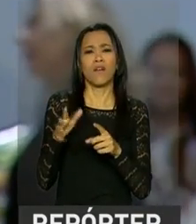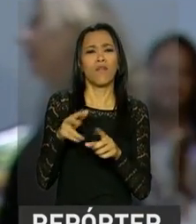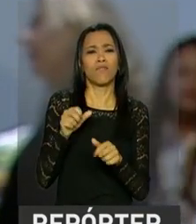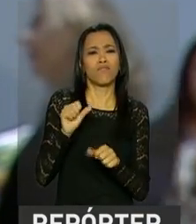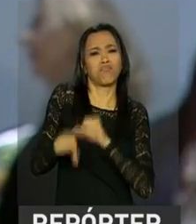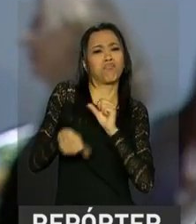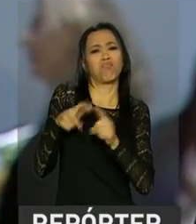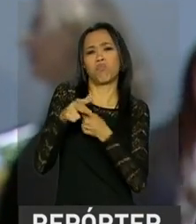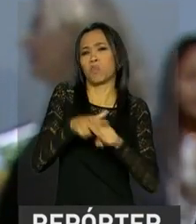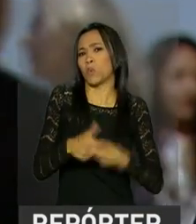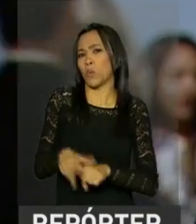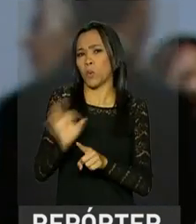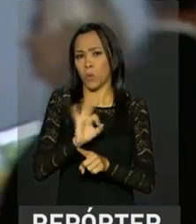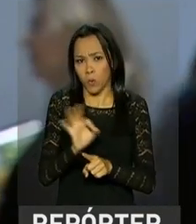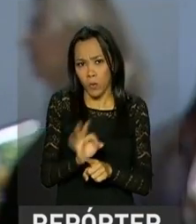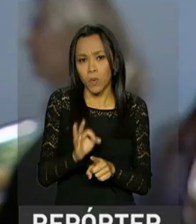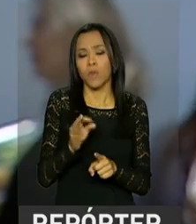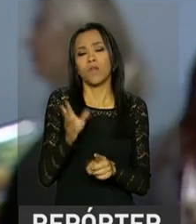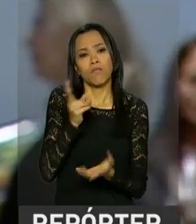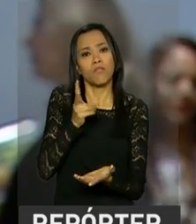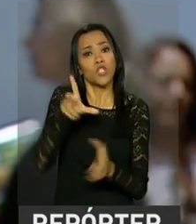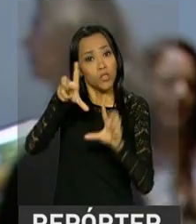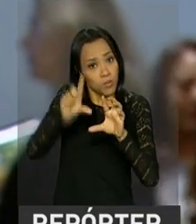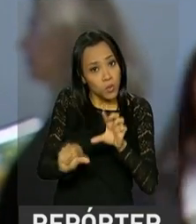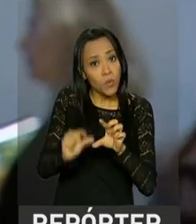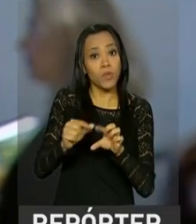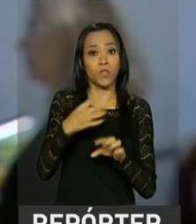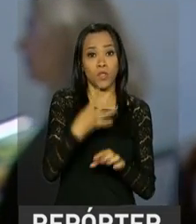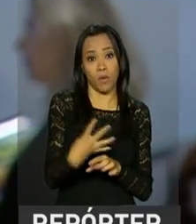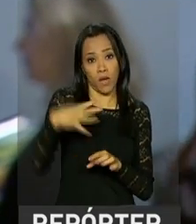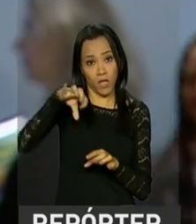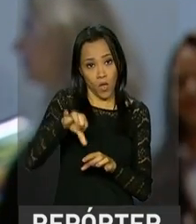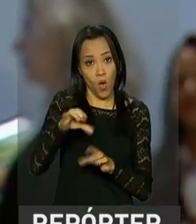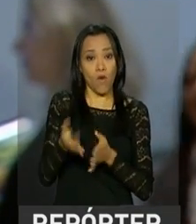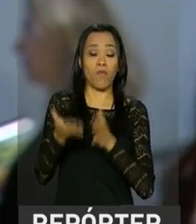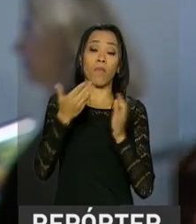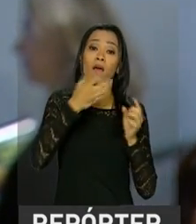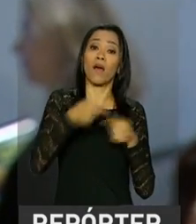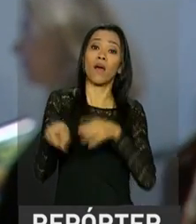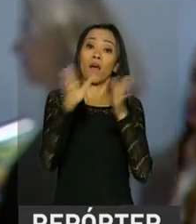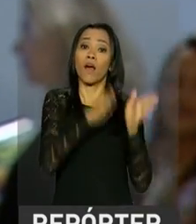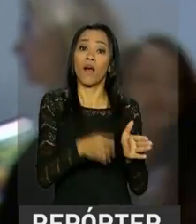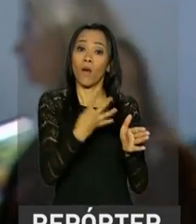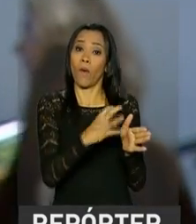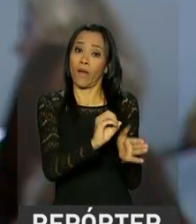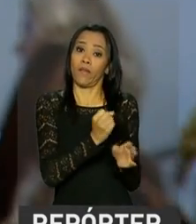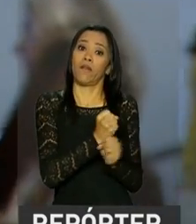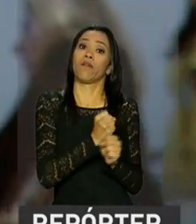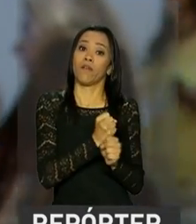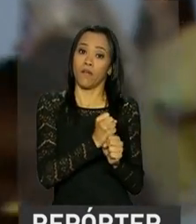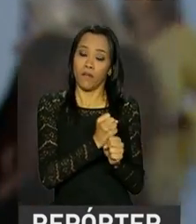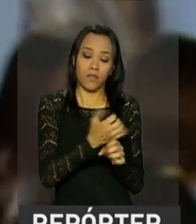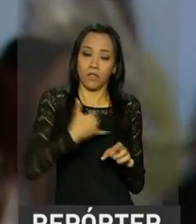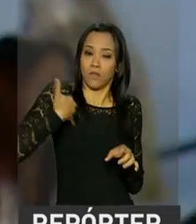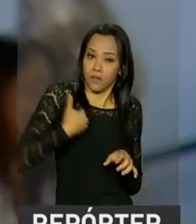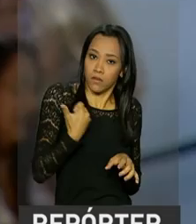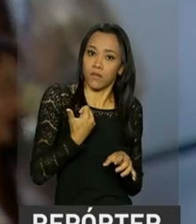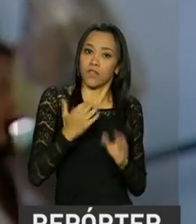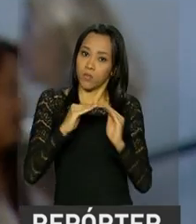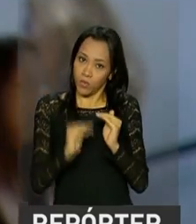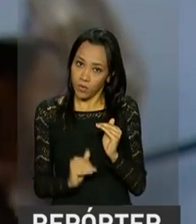não modificou, diminuiu-se a idade de 49 para 40 anos, então houveram algumas sessões que